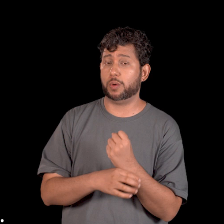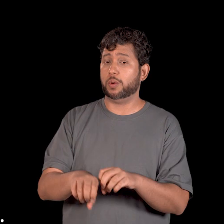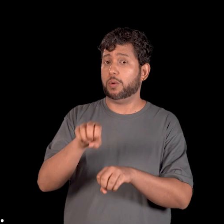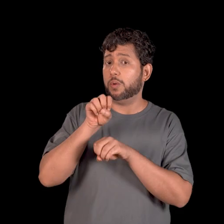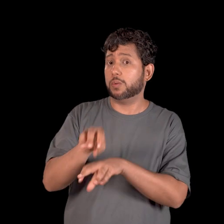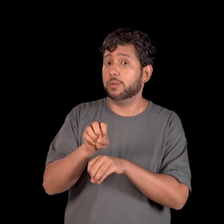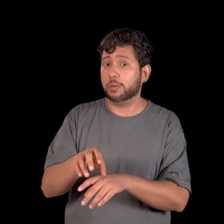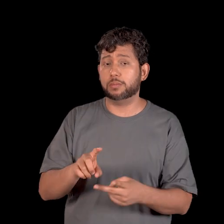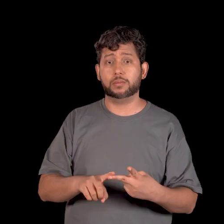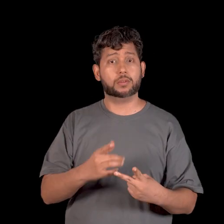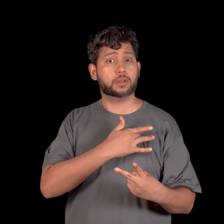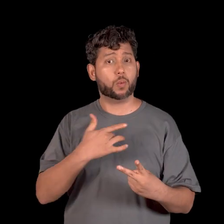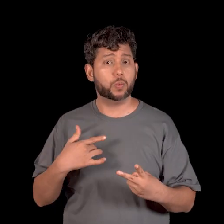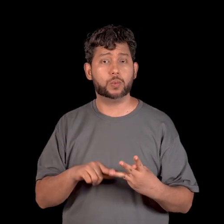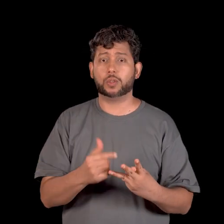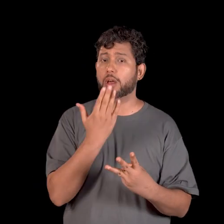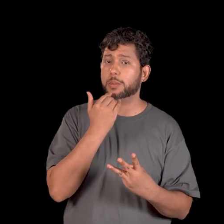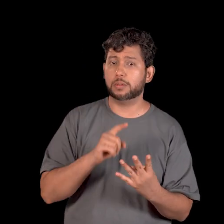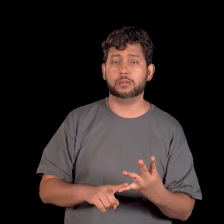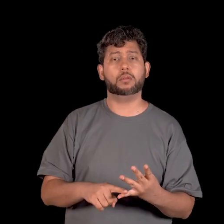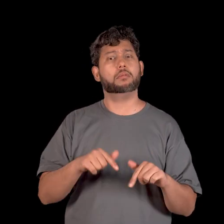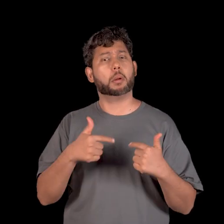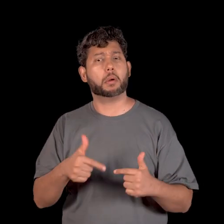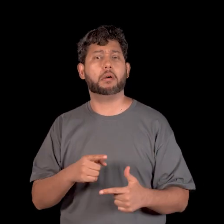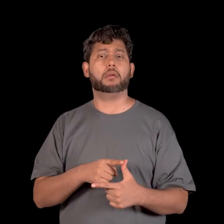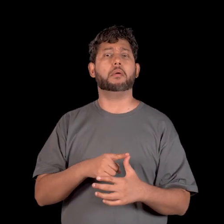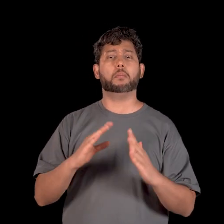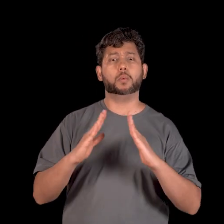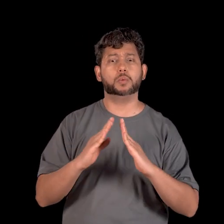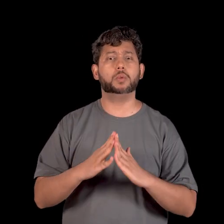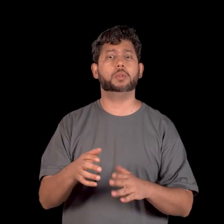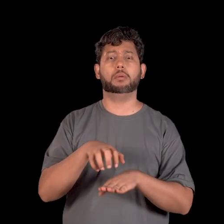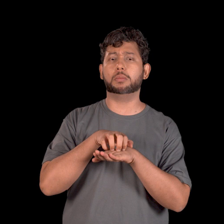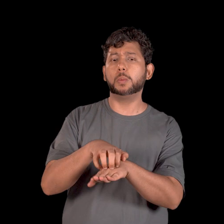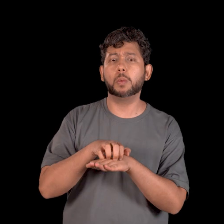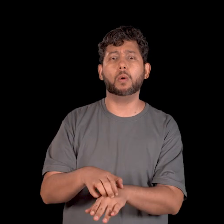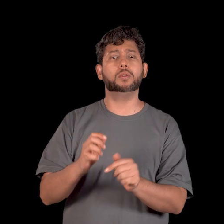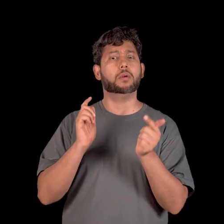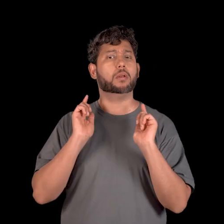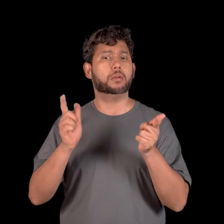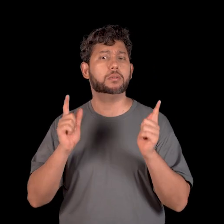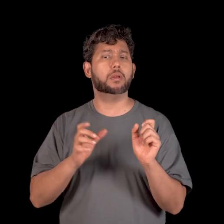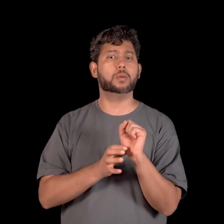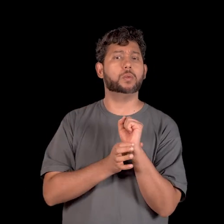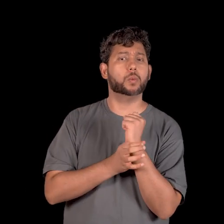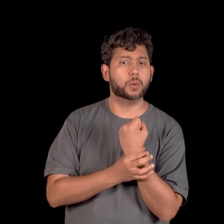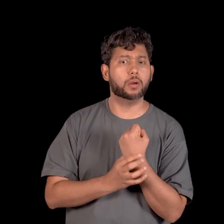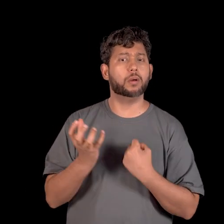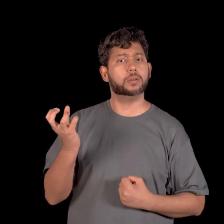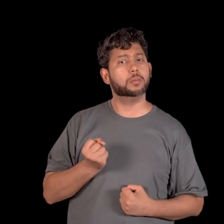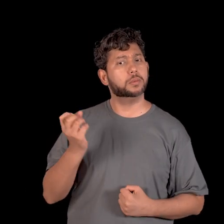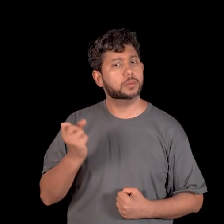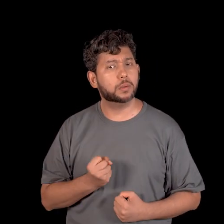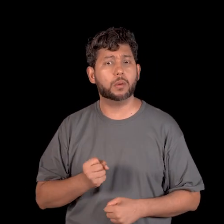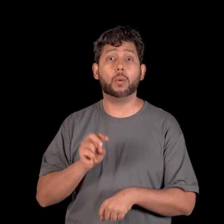garantia da educação, saúde, alimentação, trabalho, moradia, transporte, lazer,